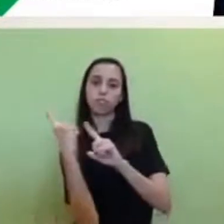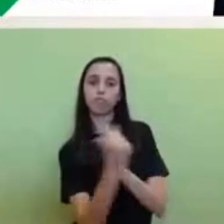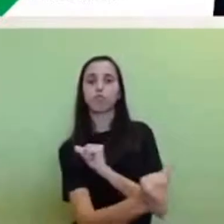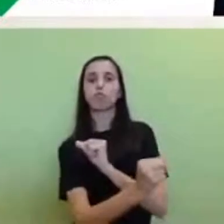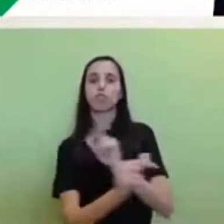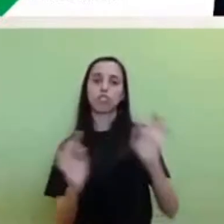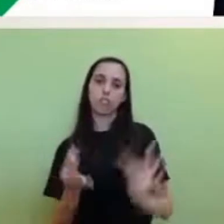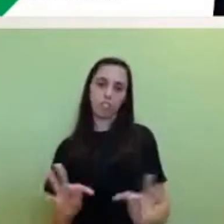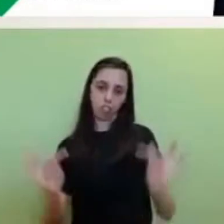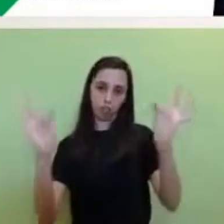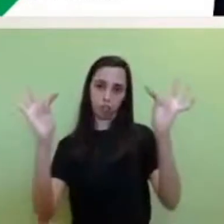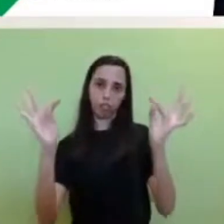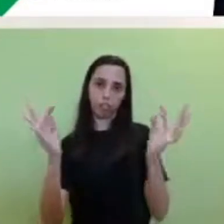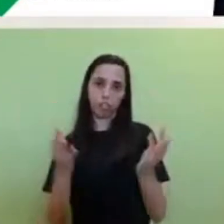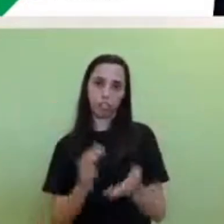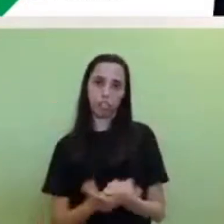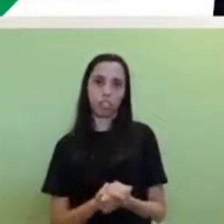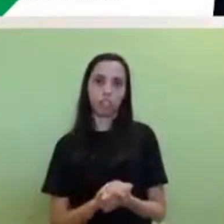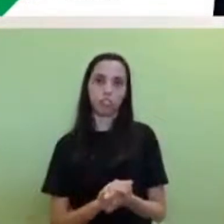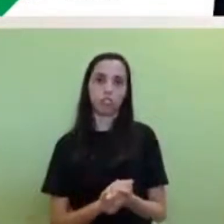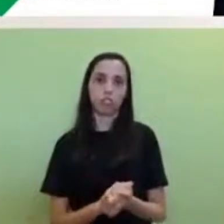alguma tecnologia.